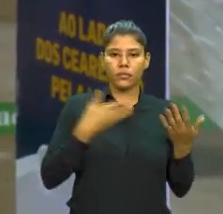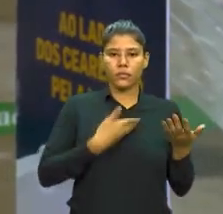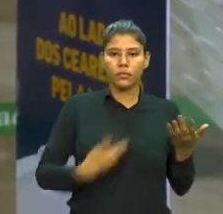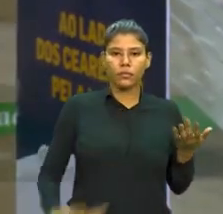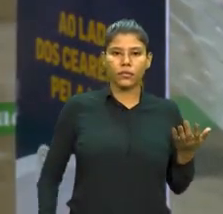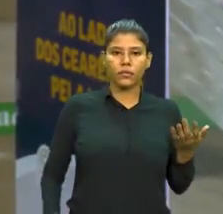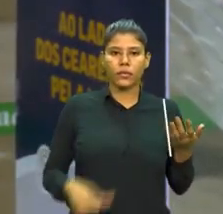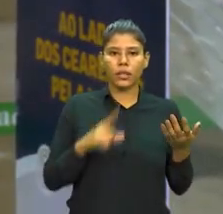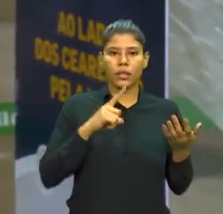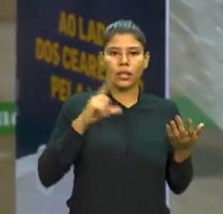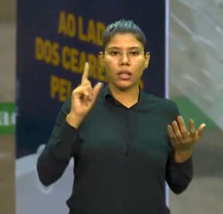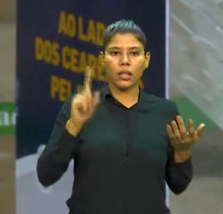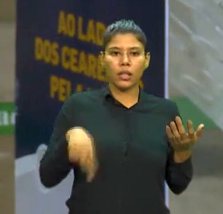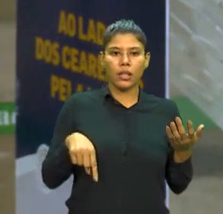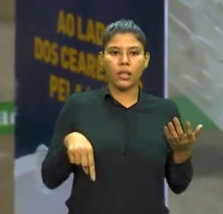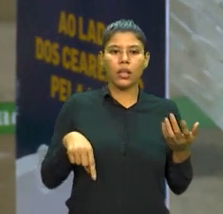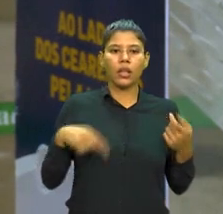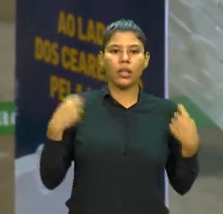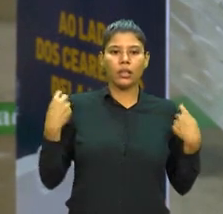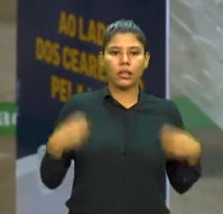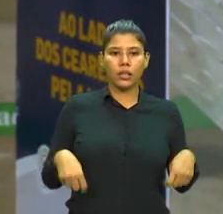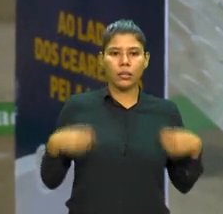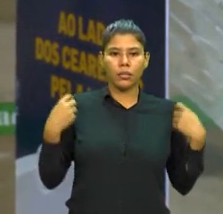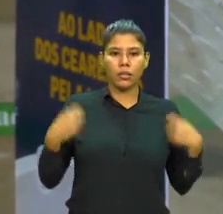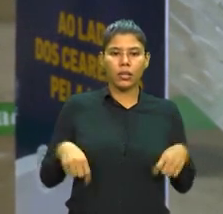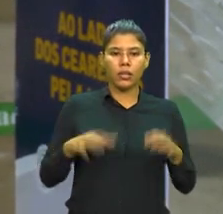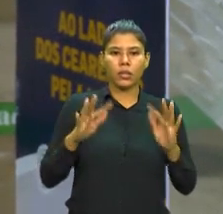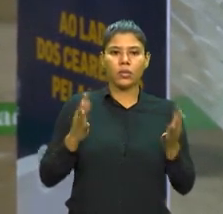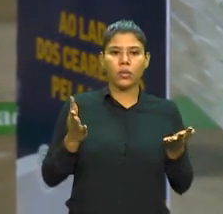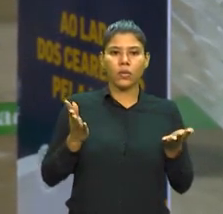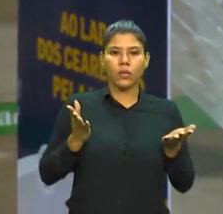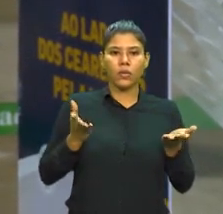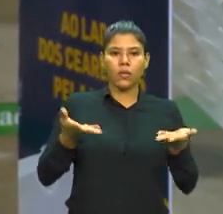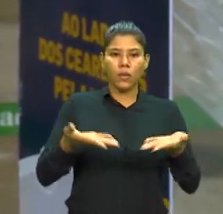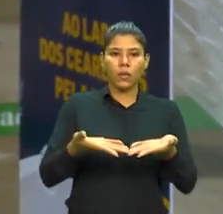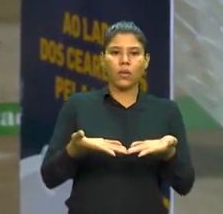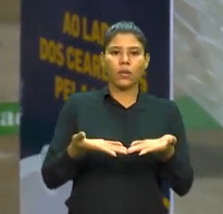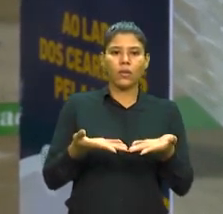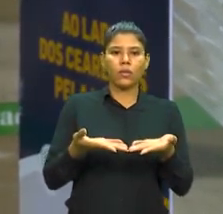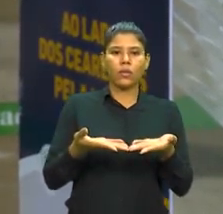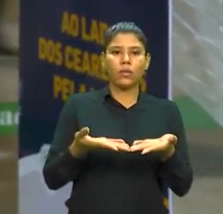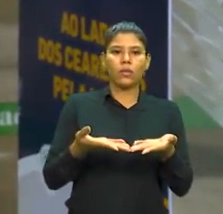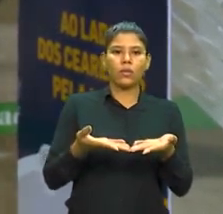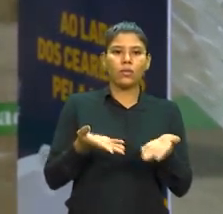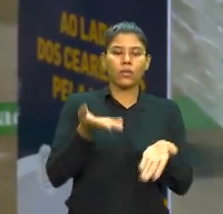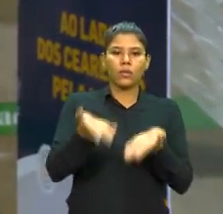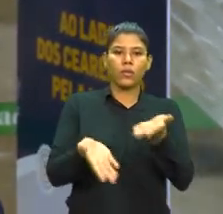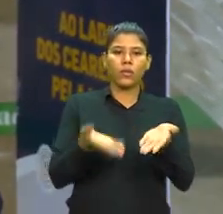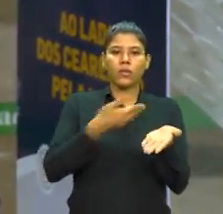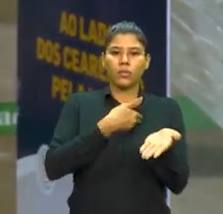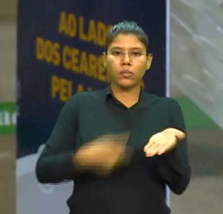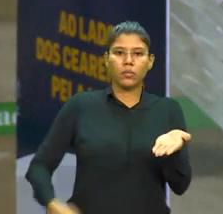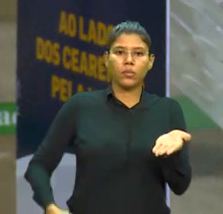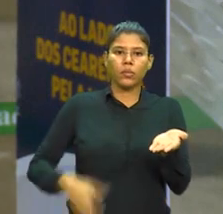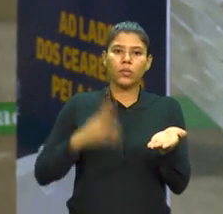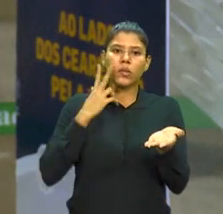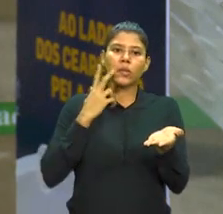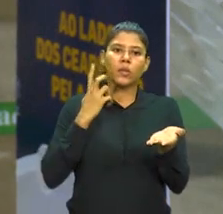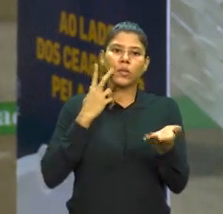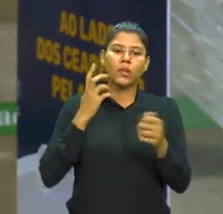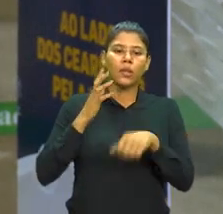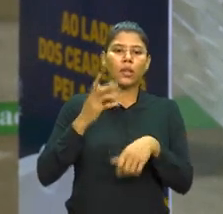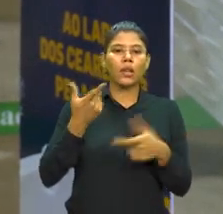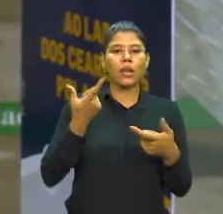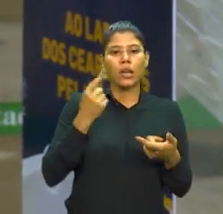demanda do fórum Permanente em defesa do serviço público do Ceará o autor do requerimento paraa